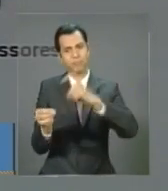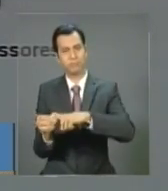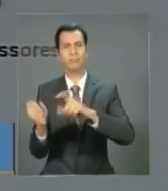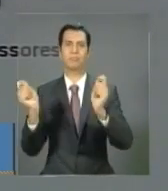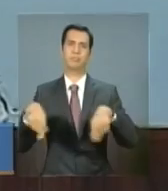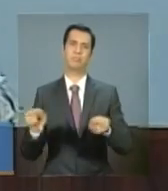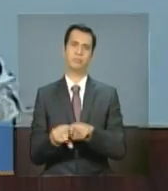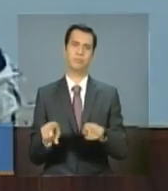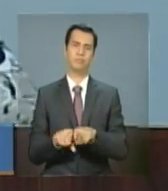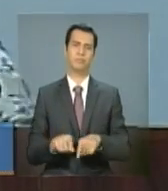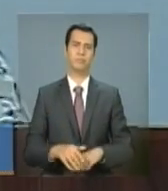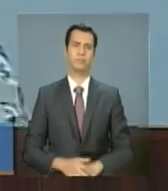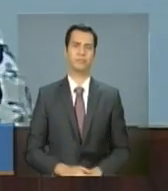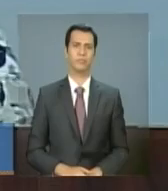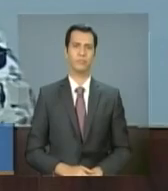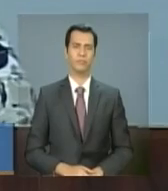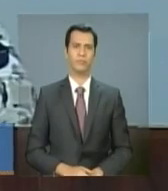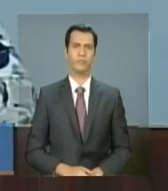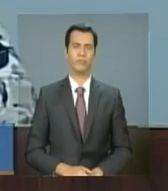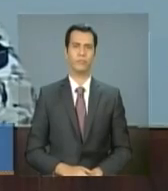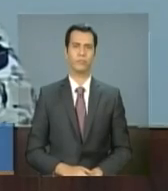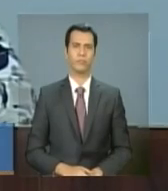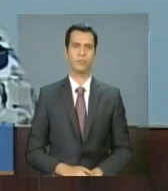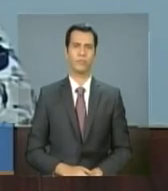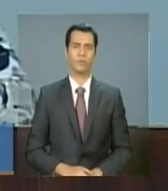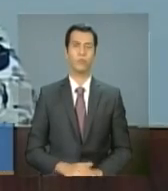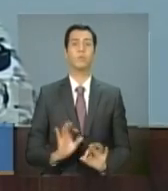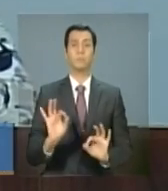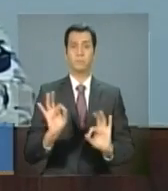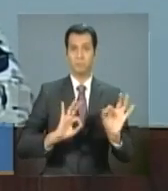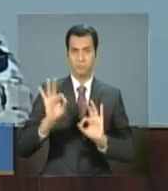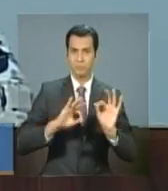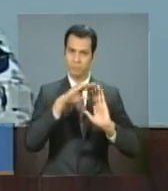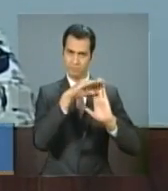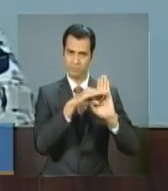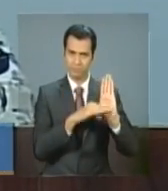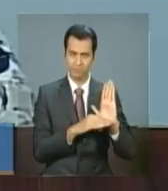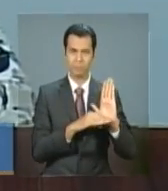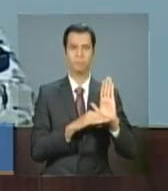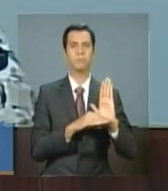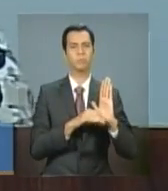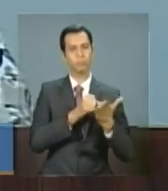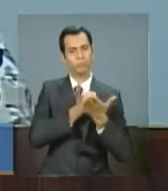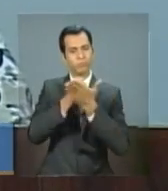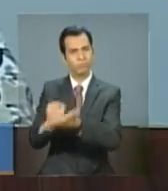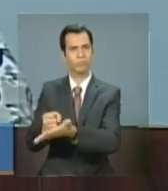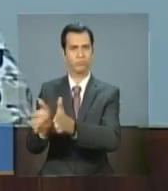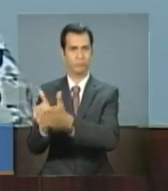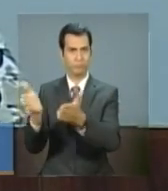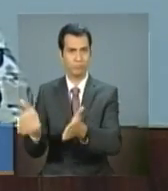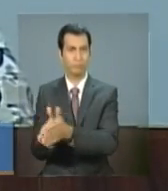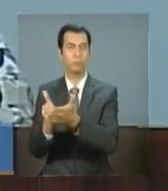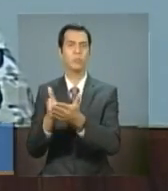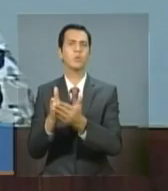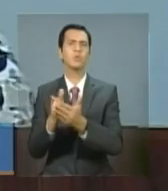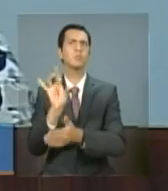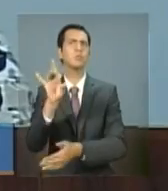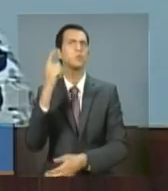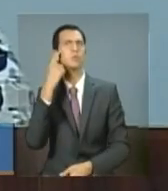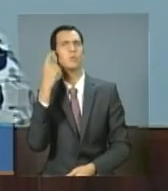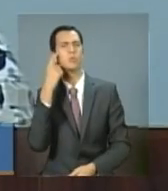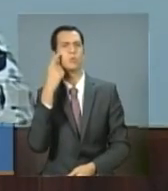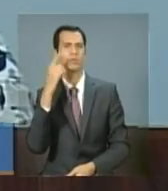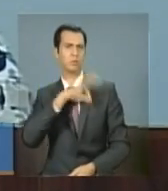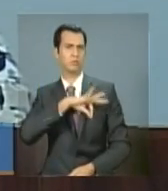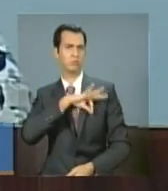famílias. Bom, então, para que o Brasil Sem Miséria possa não só tratar de transferência de renda, né, a renda é